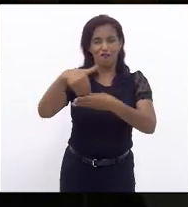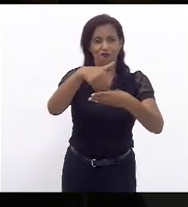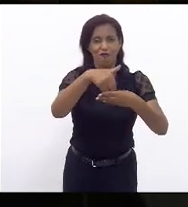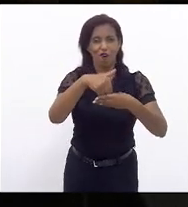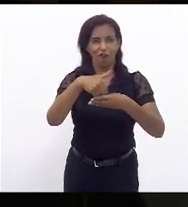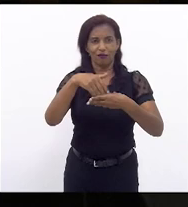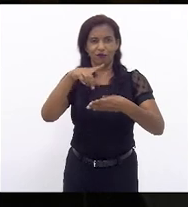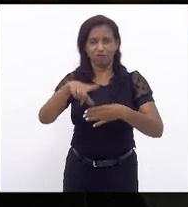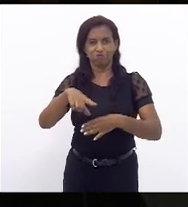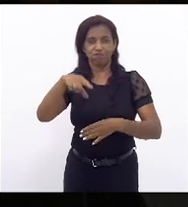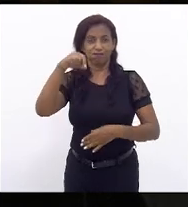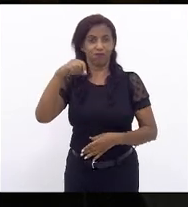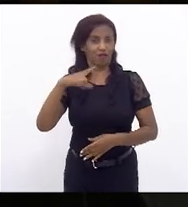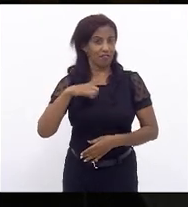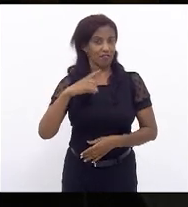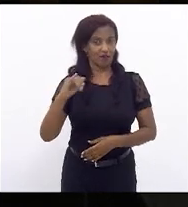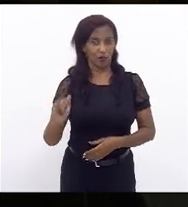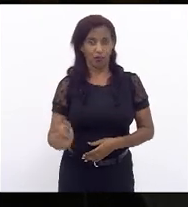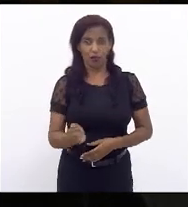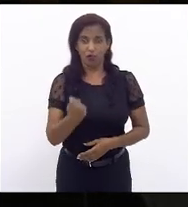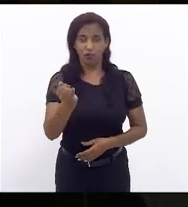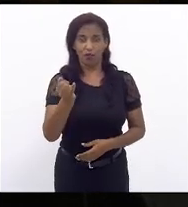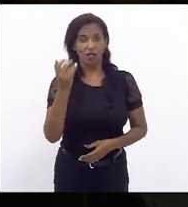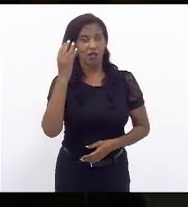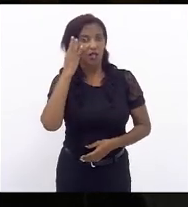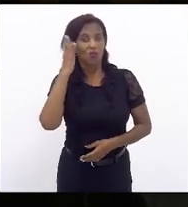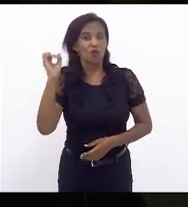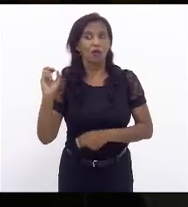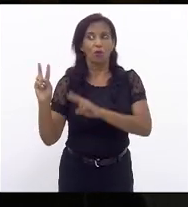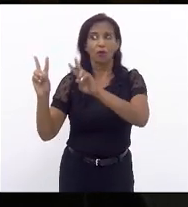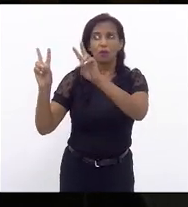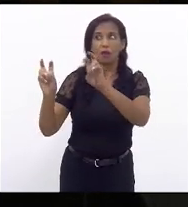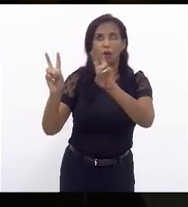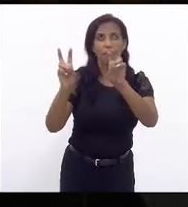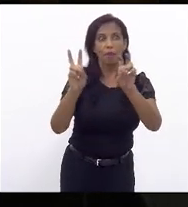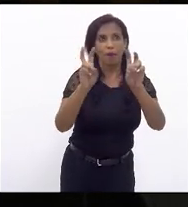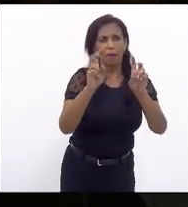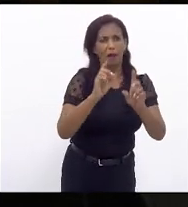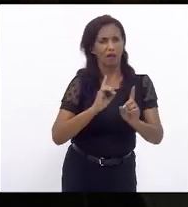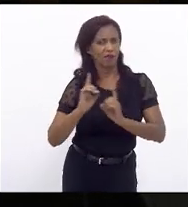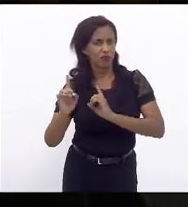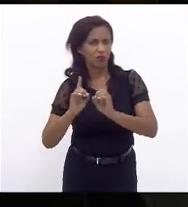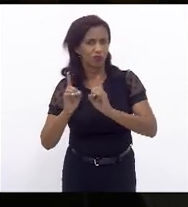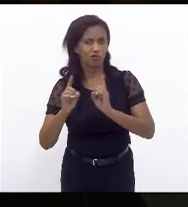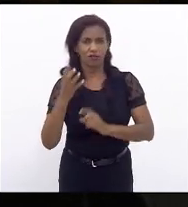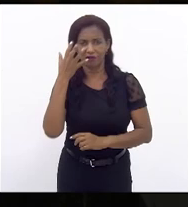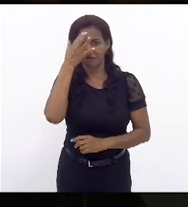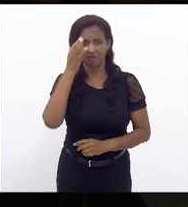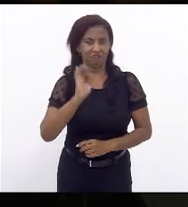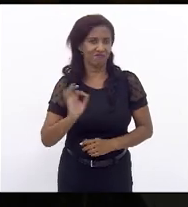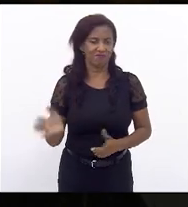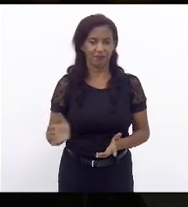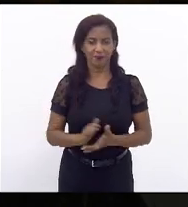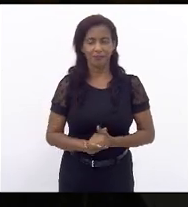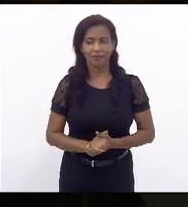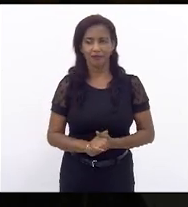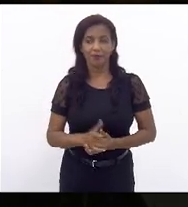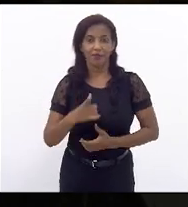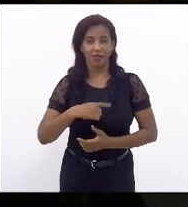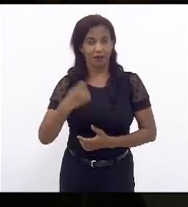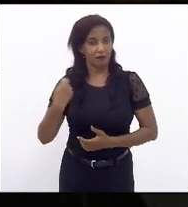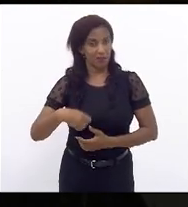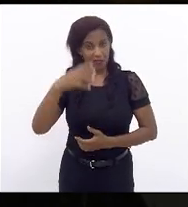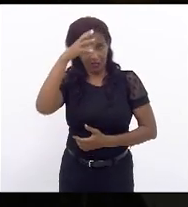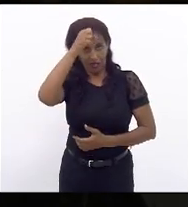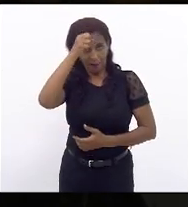tem oportunidade. Ele não sabe quantos temas ele vai discutir, né? Ele vai ter que aprender